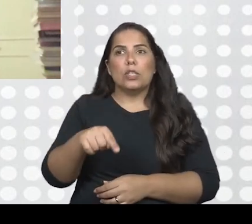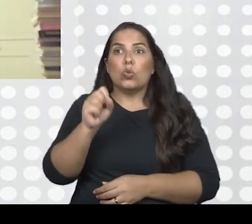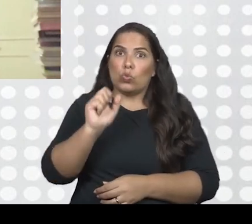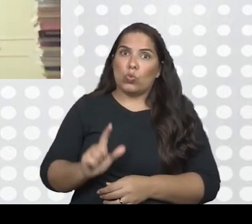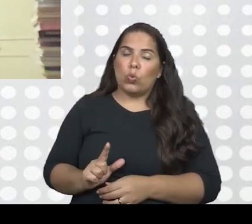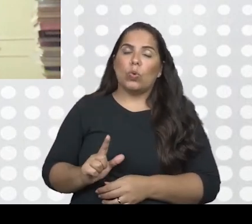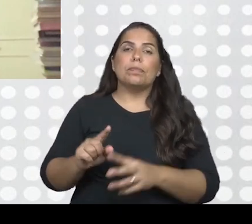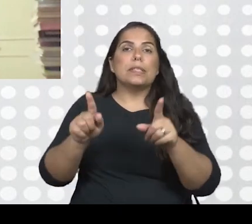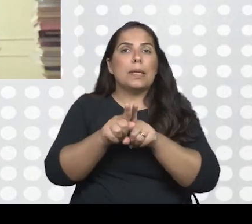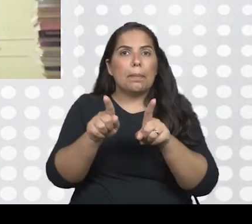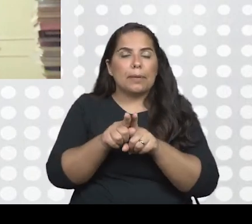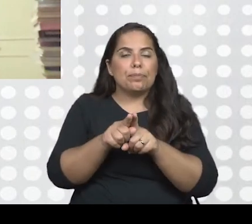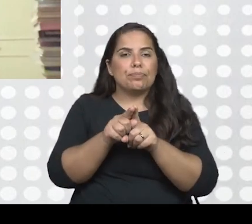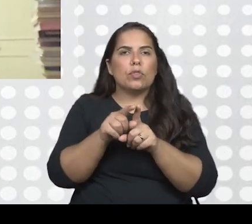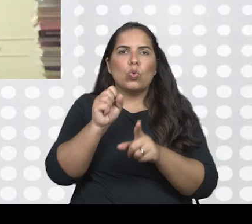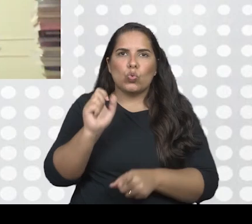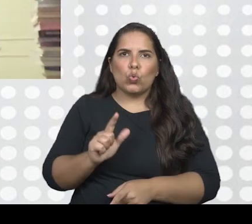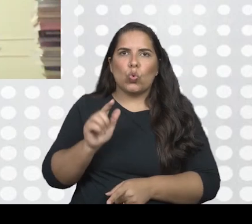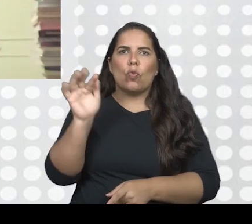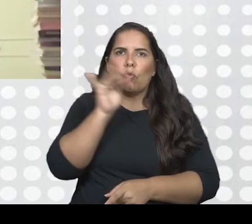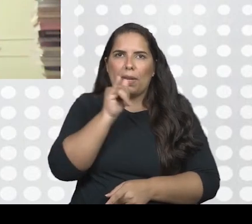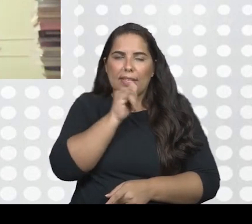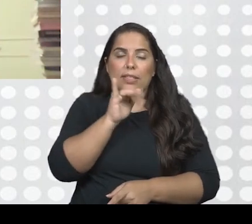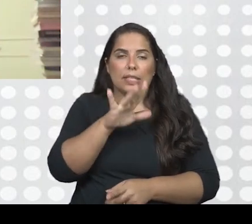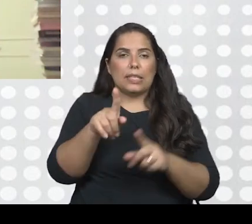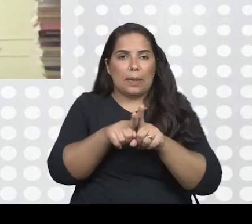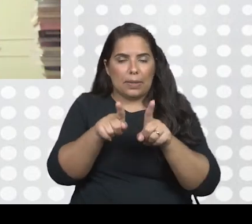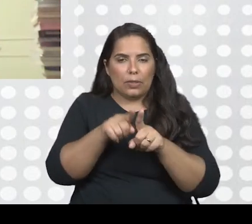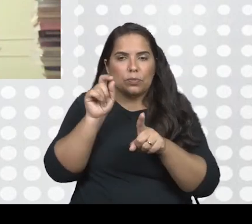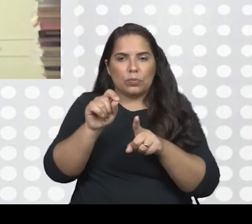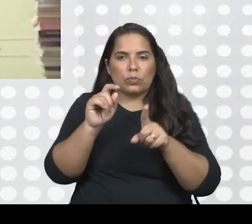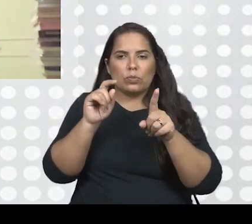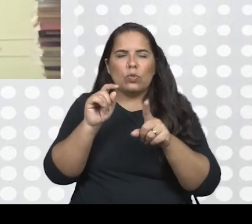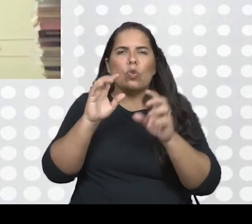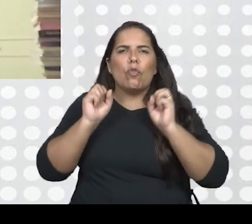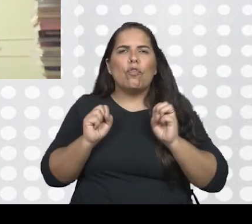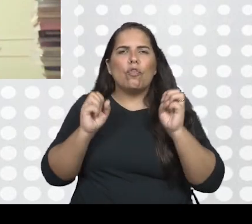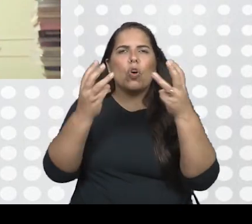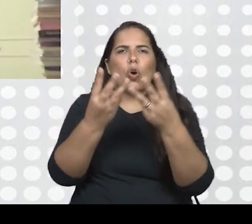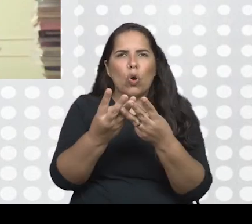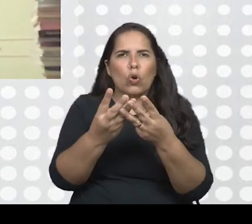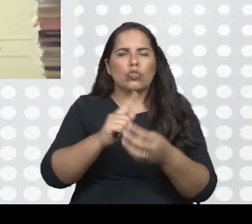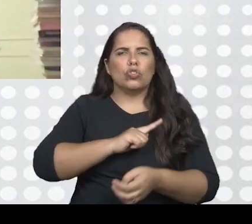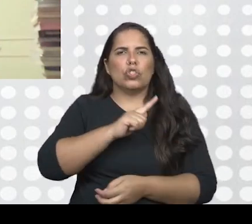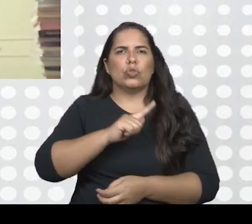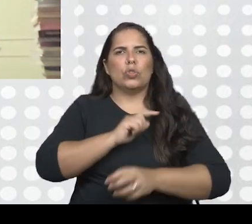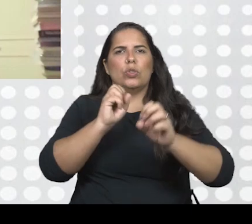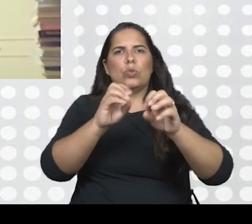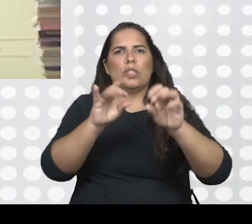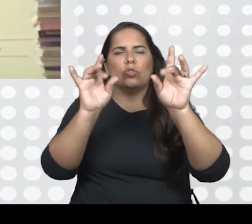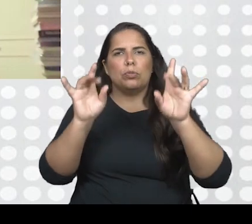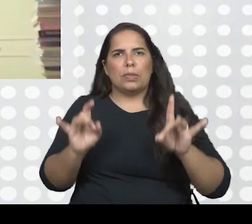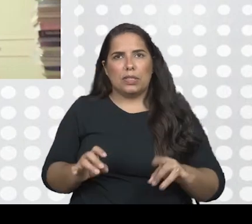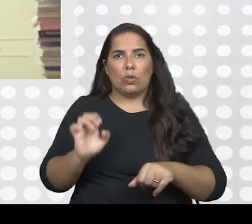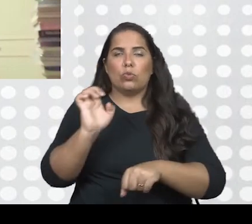Fluminense, e também, mais recentemente, com o Fórum de Gestores de Educação Especial